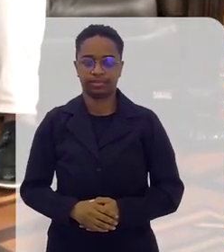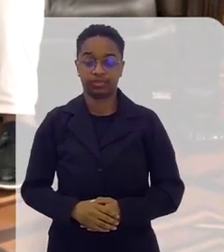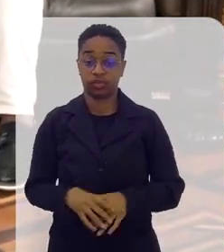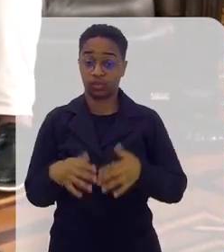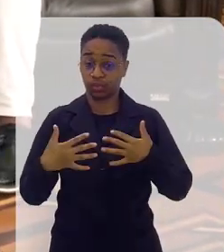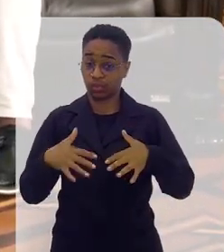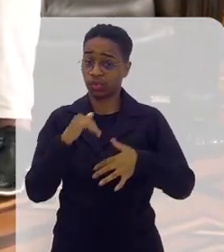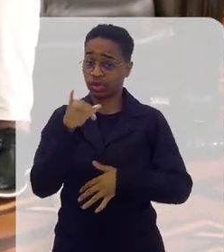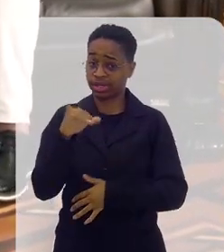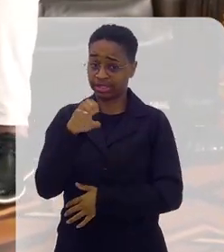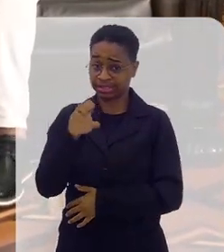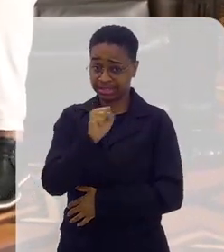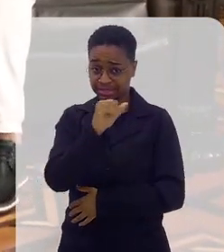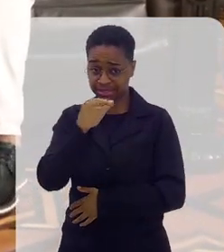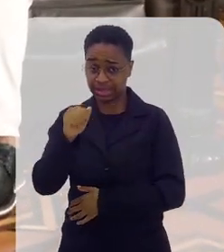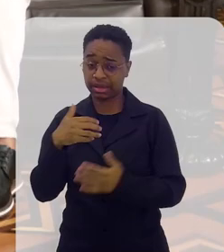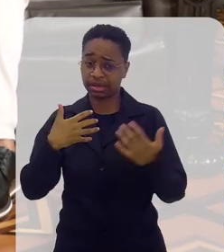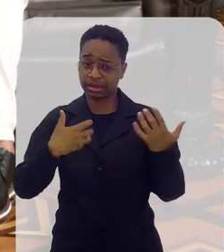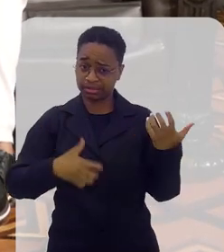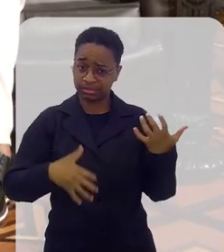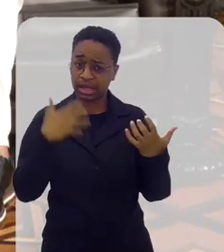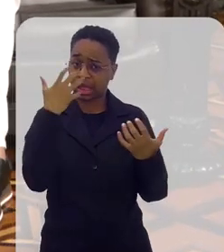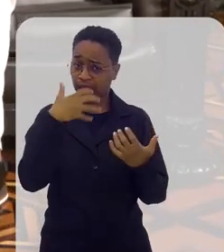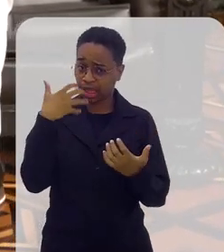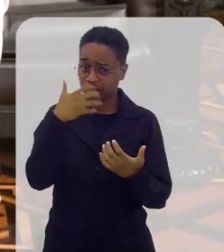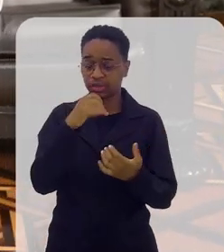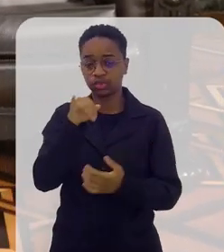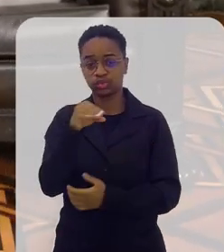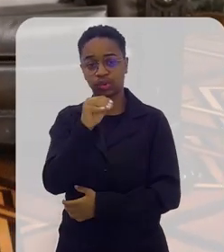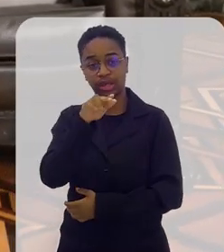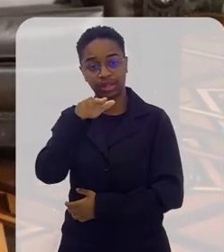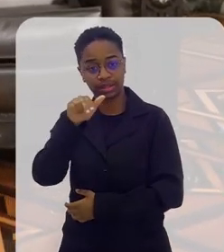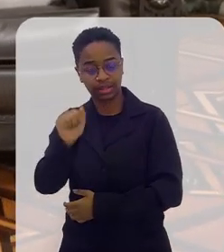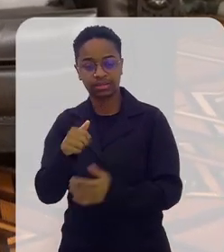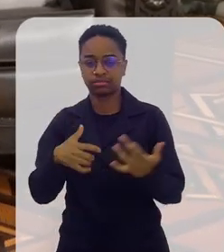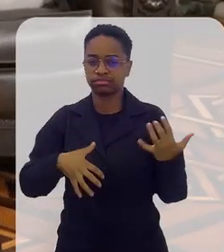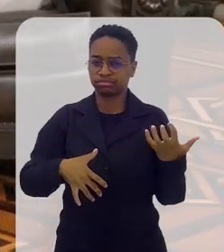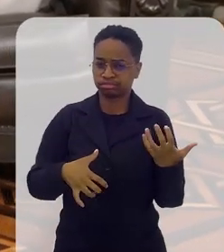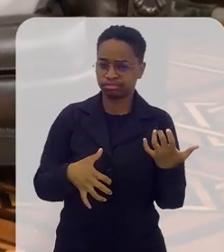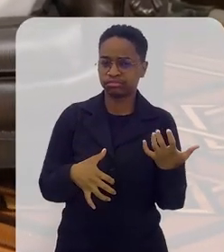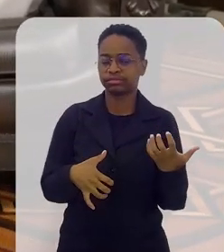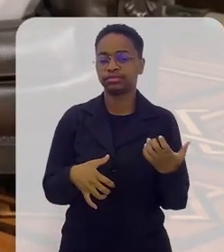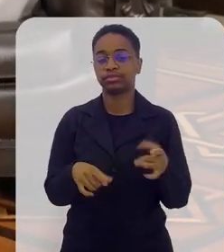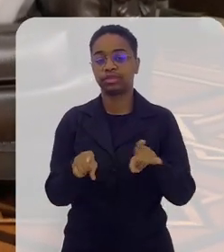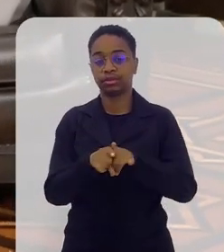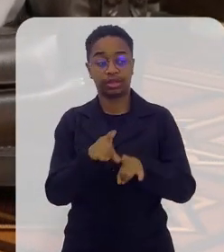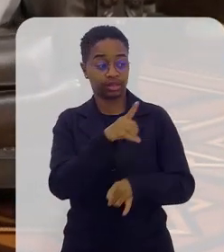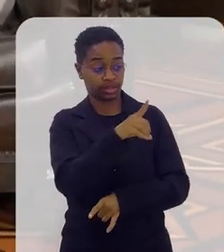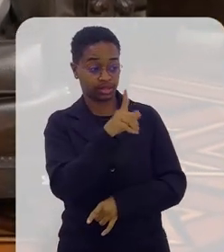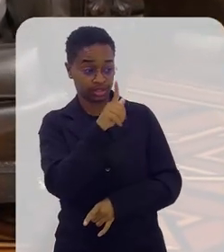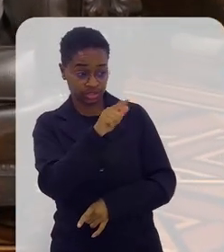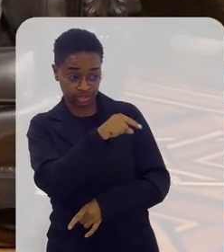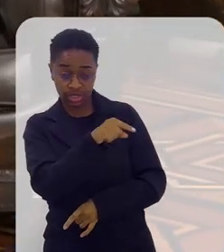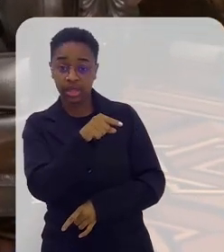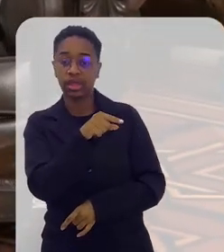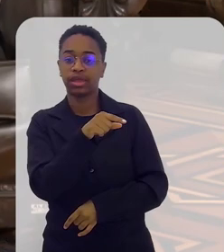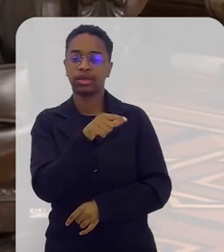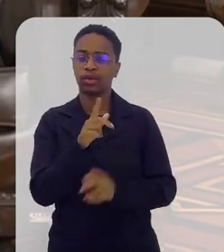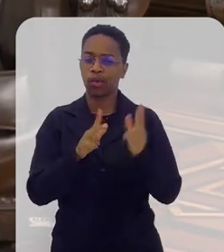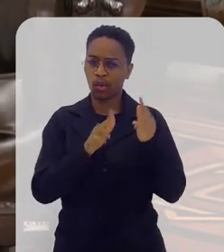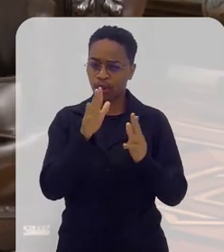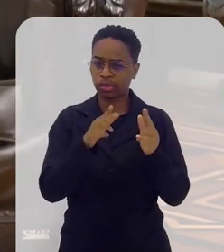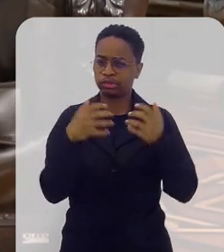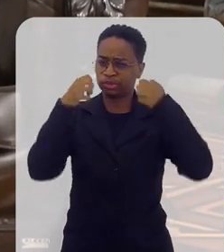Jéssica cantando, Joana dedilhando o seu violão no cantinho de G, nosso diretor de corte